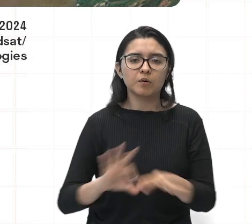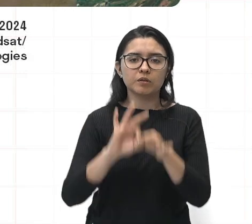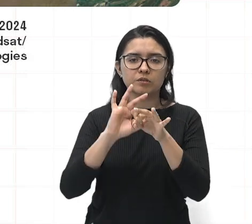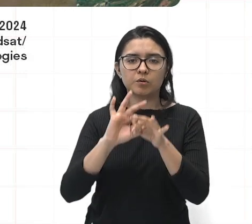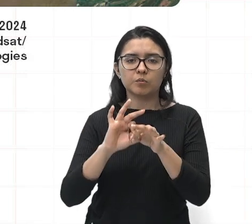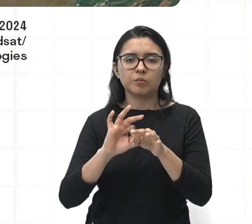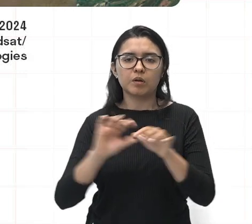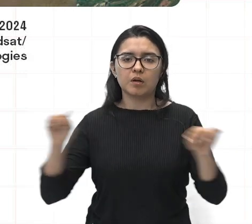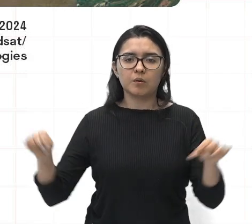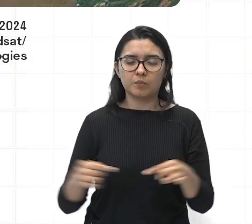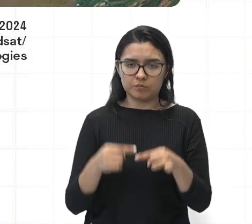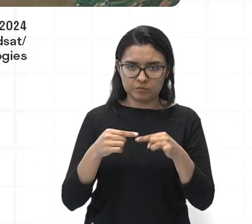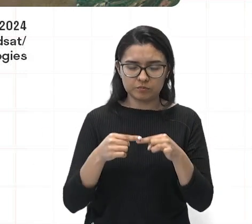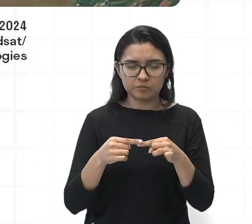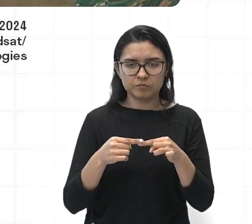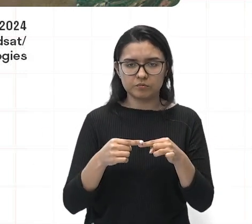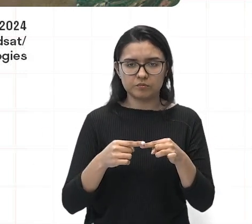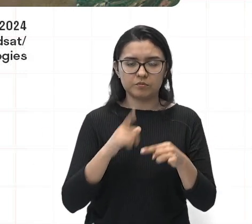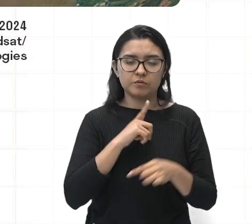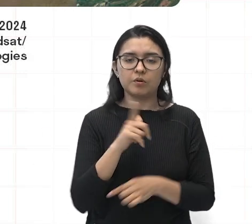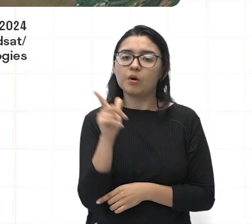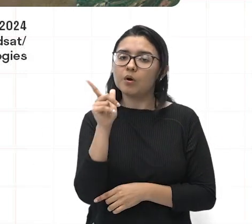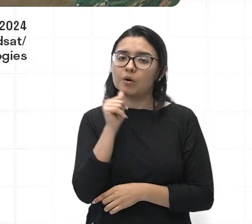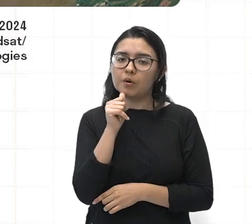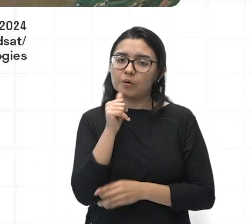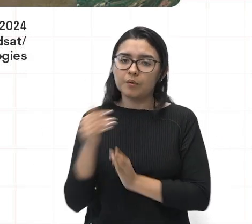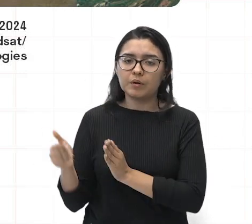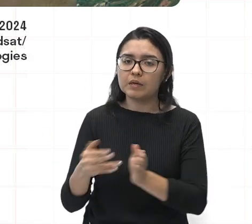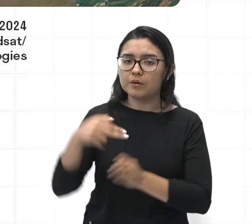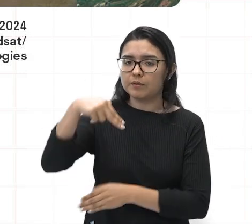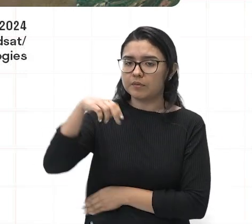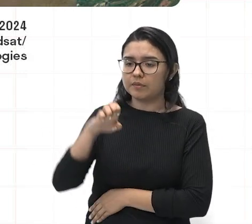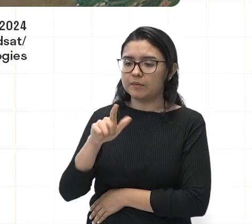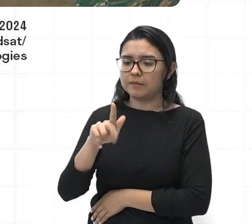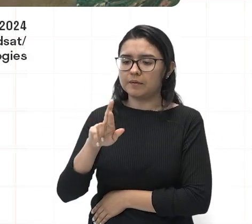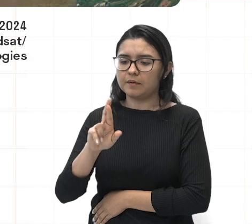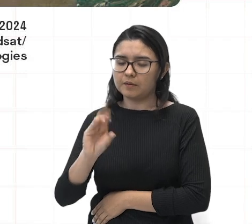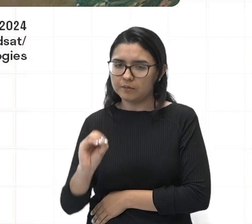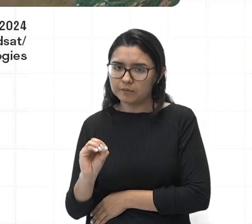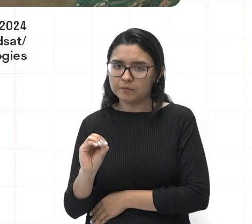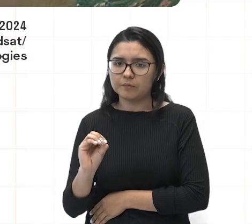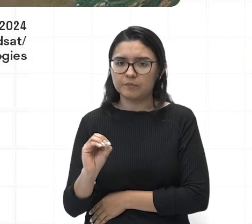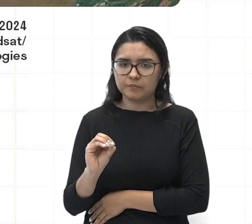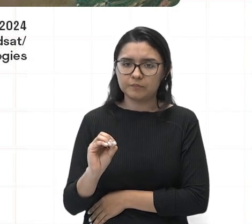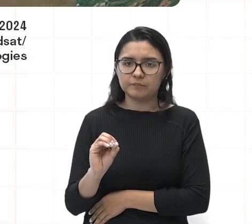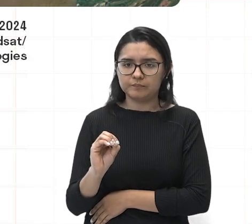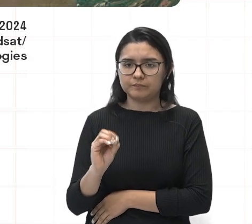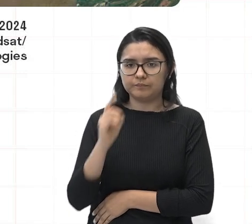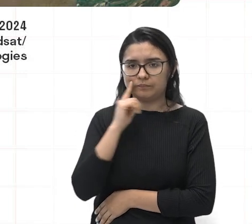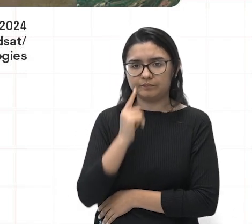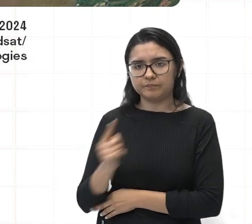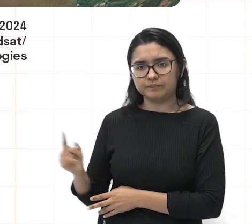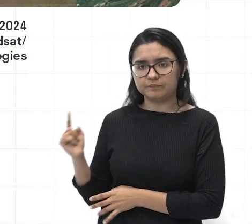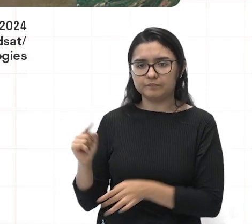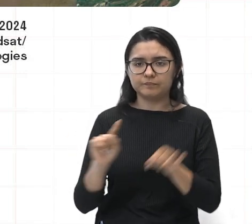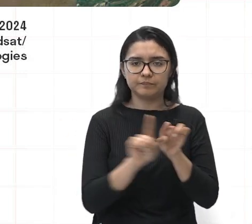faz uma ligação entre o Rio Negro, né, que está aí na saída do furo,